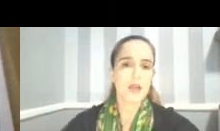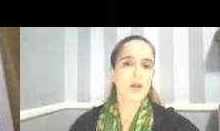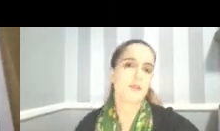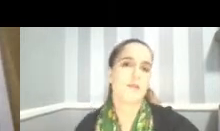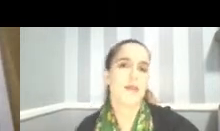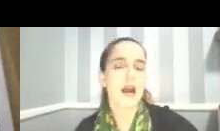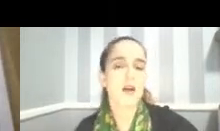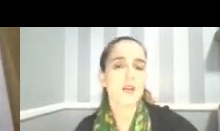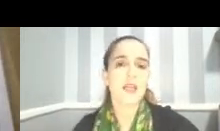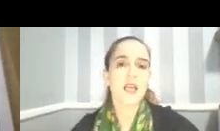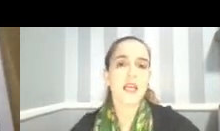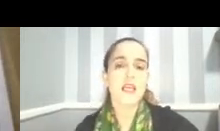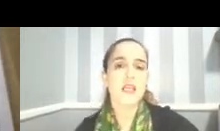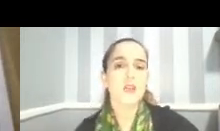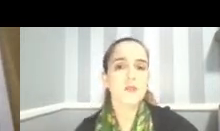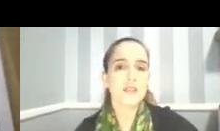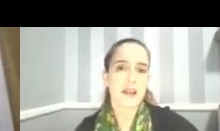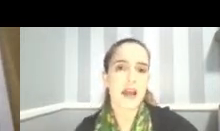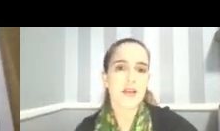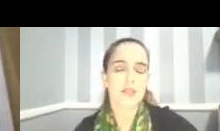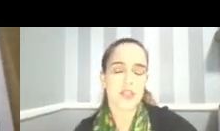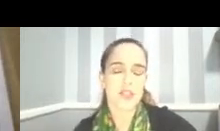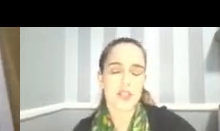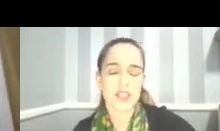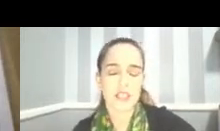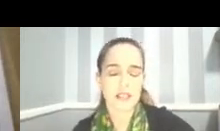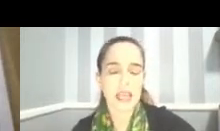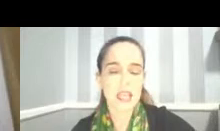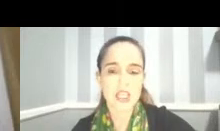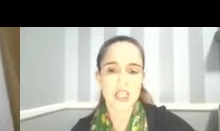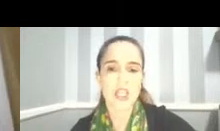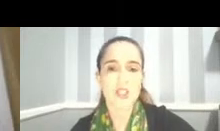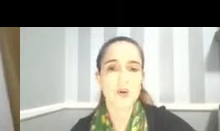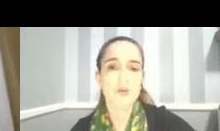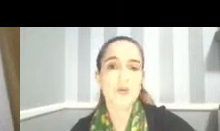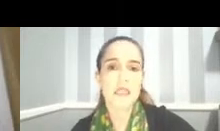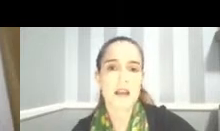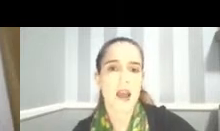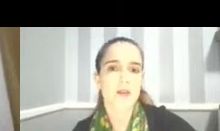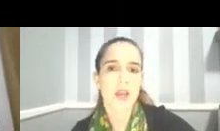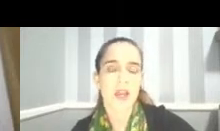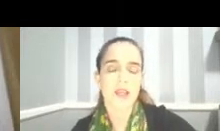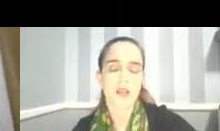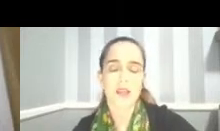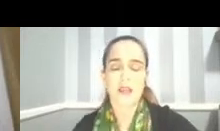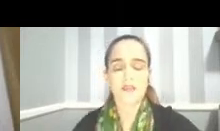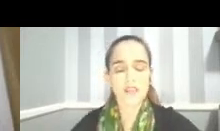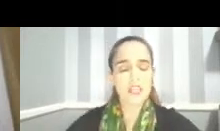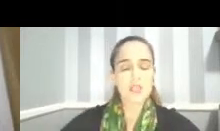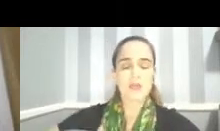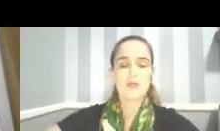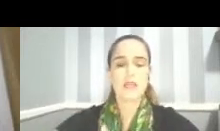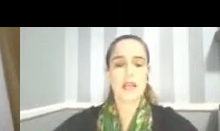Lembrando lá da nossa primeira aula, que todo cenário de acidente, todo o cenário que